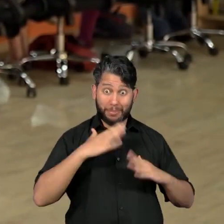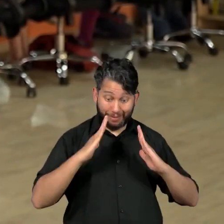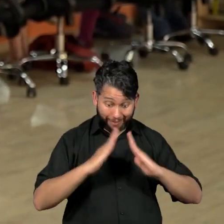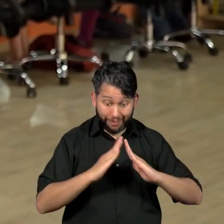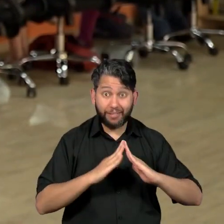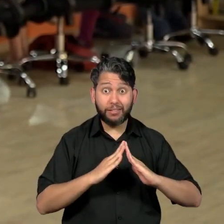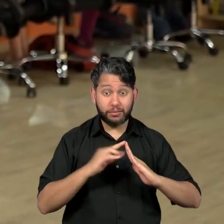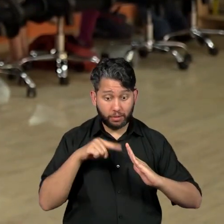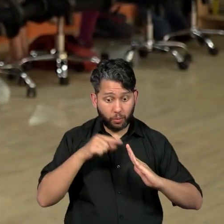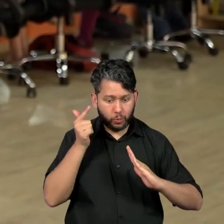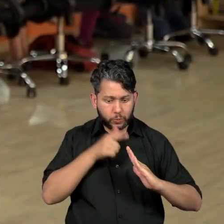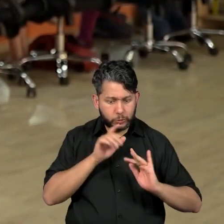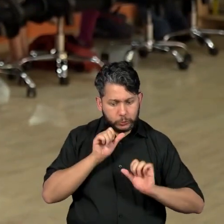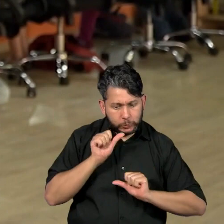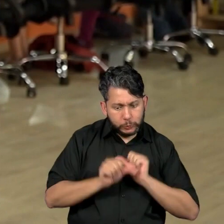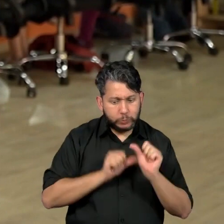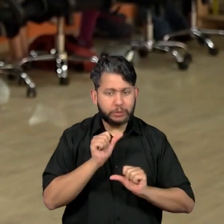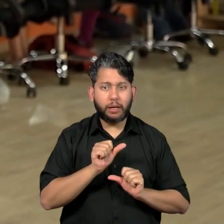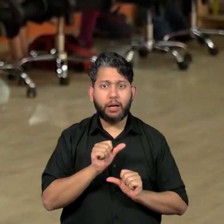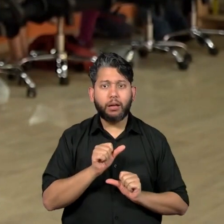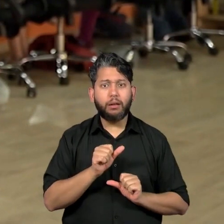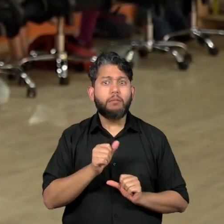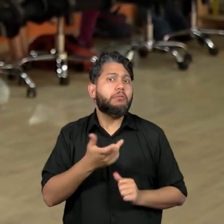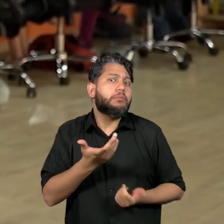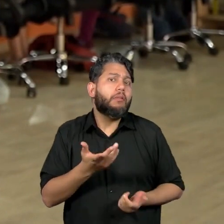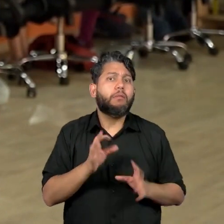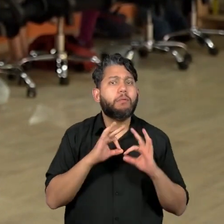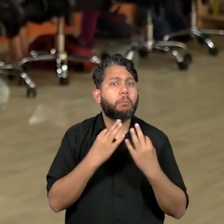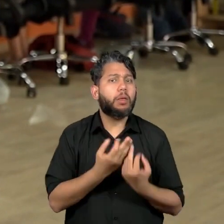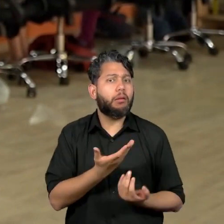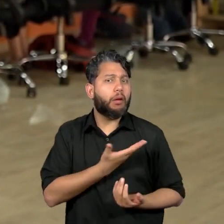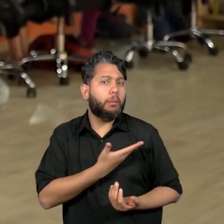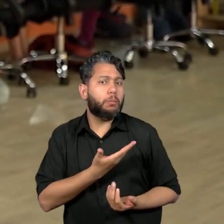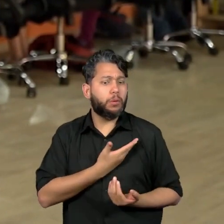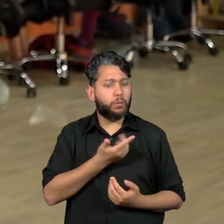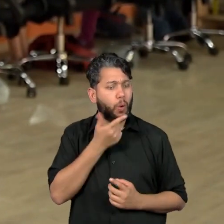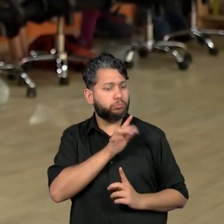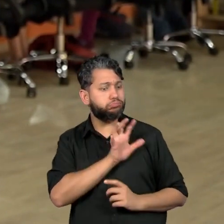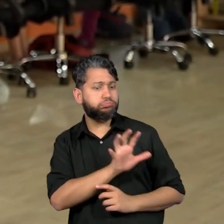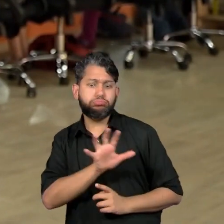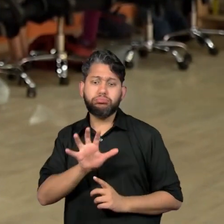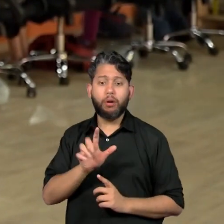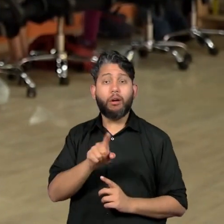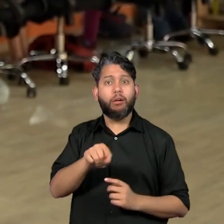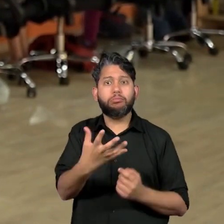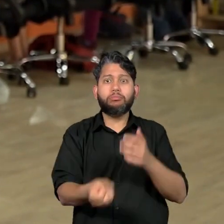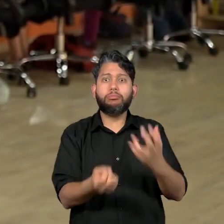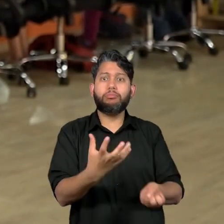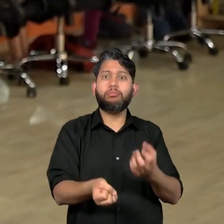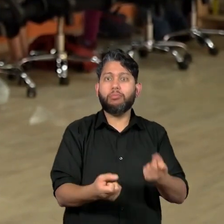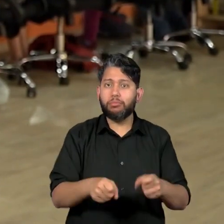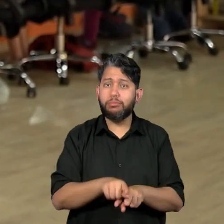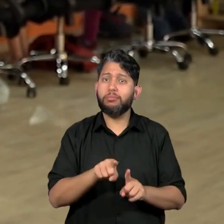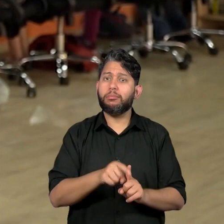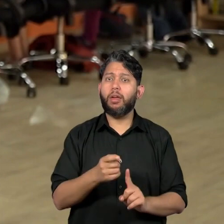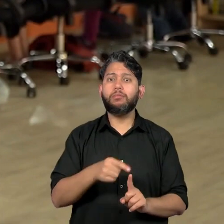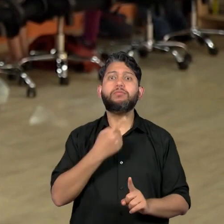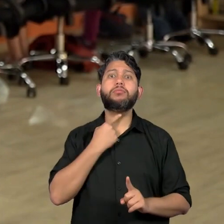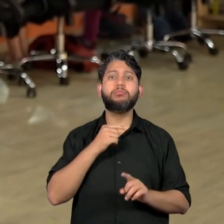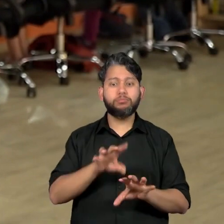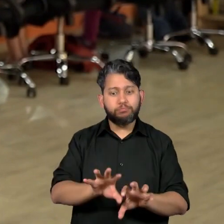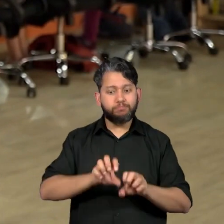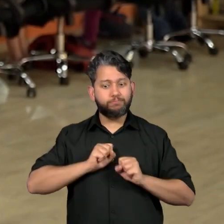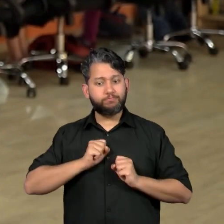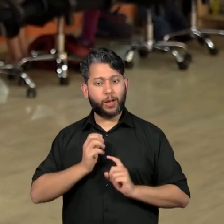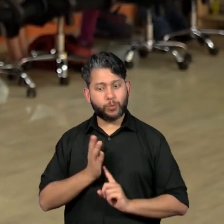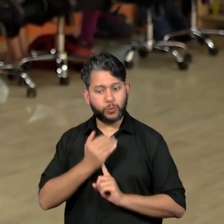né, porque você começa a influenciar pessoas ali ao seu redor, começa a influenciar também pessoas ali da sua família, para ter